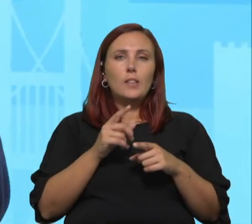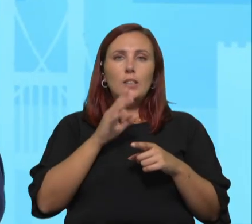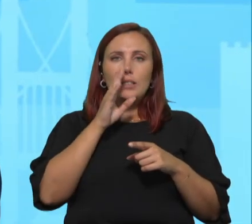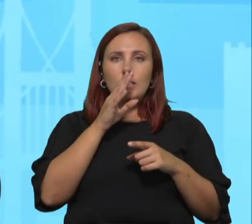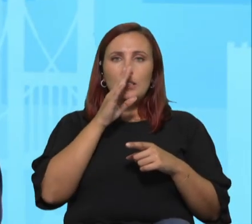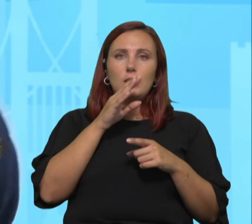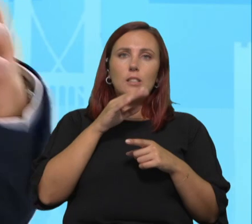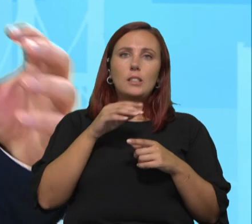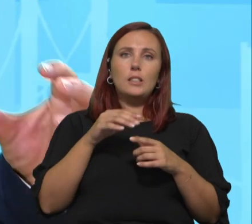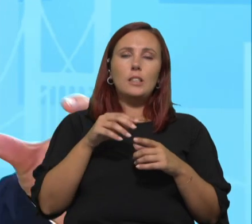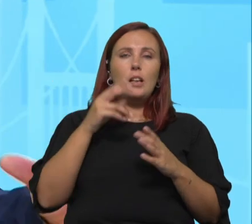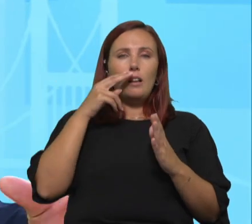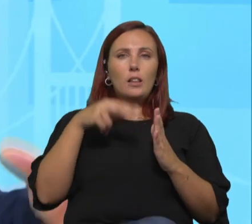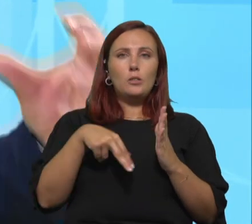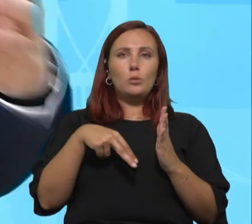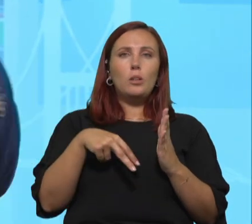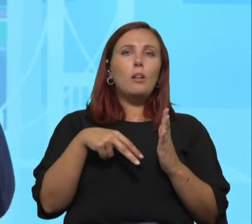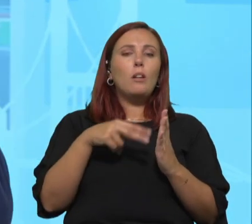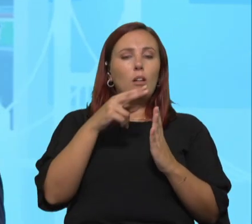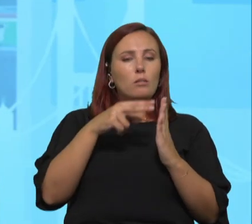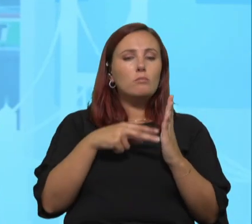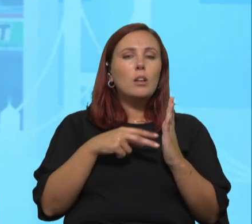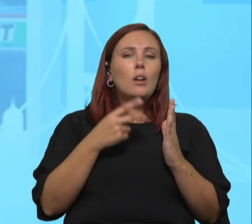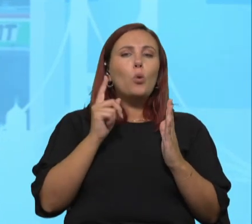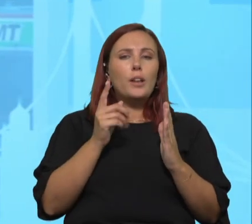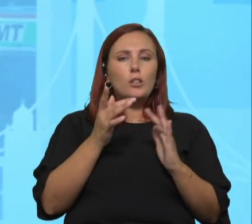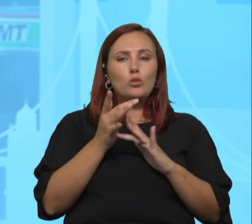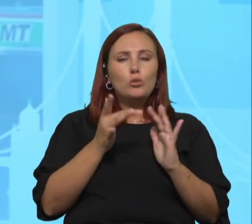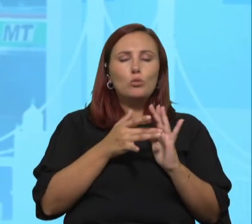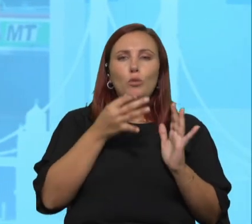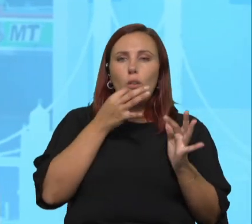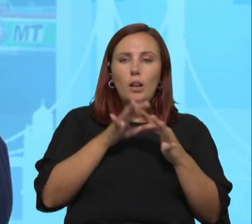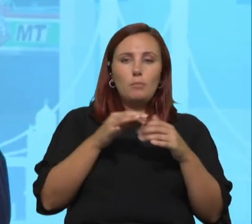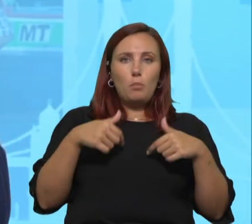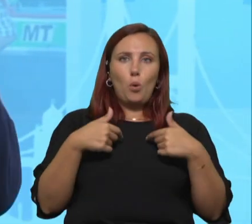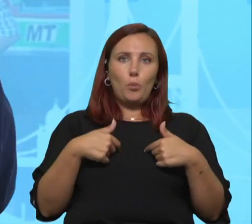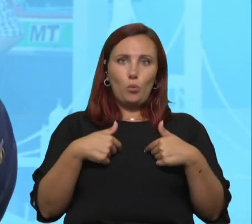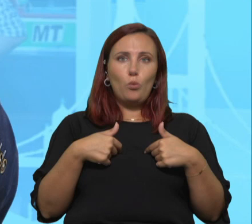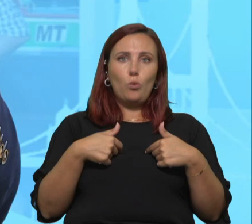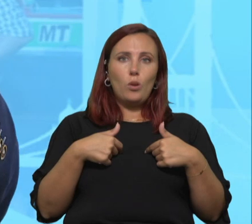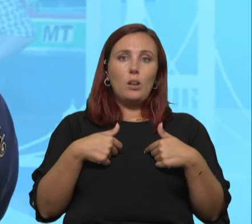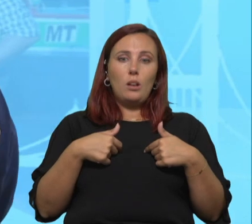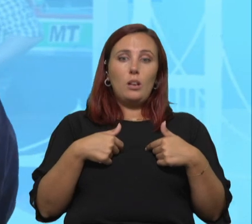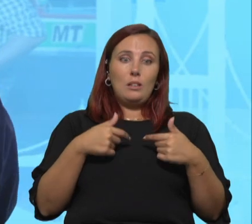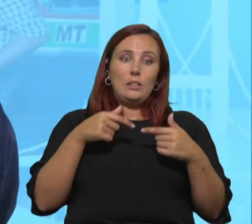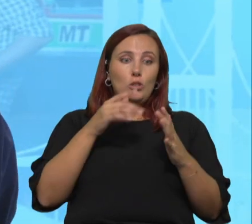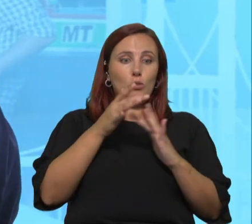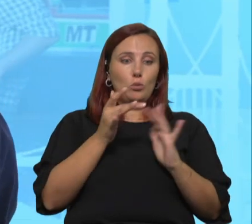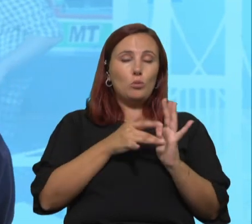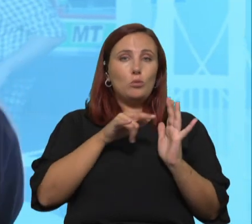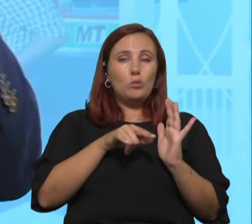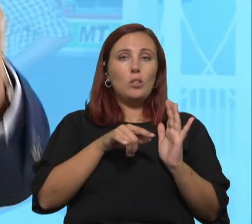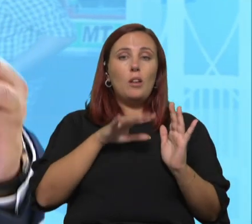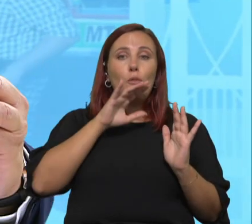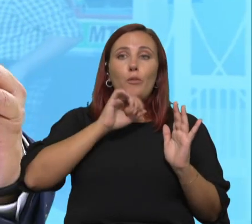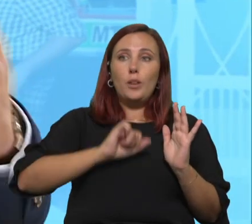esta releitura, estamos a ver claramente aqui que Jesus está a referir a Ele próprio. Ele é o Filho que